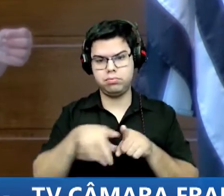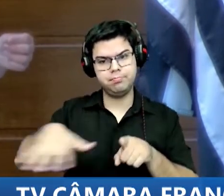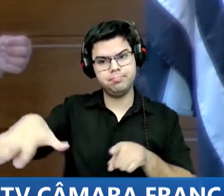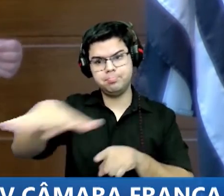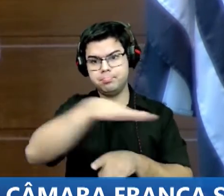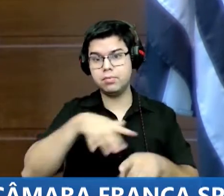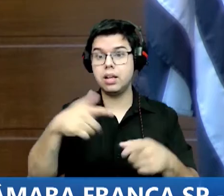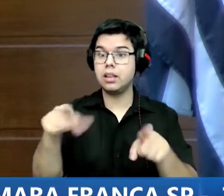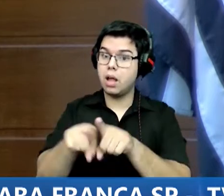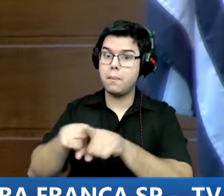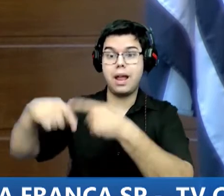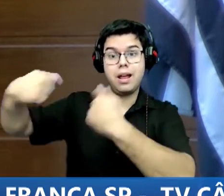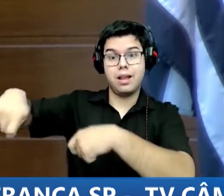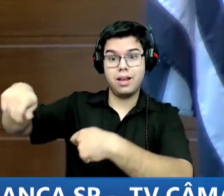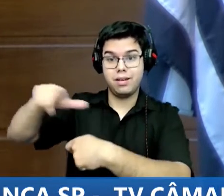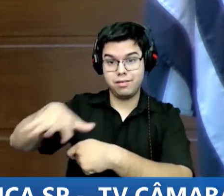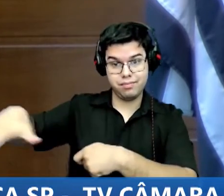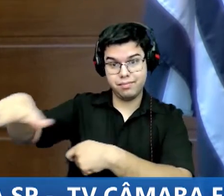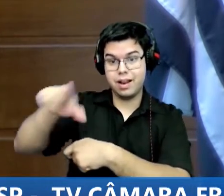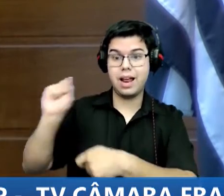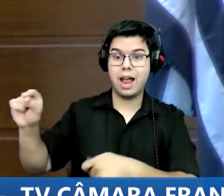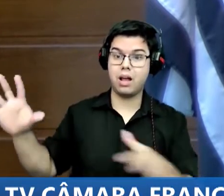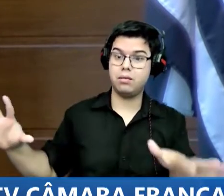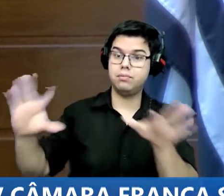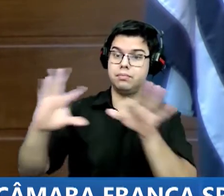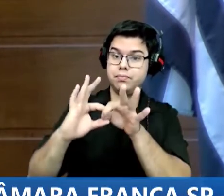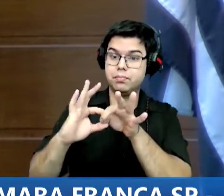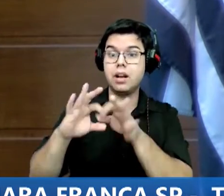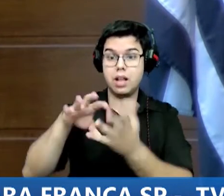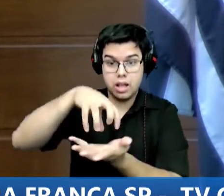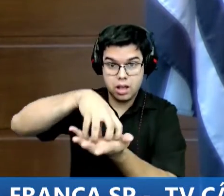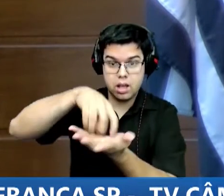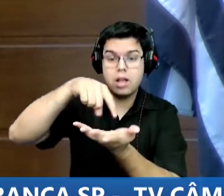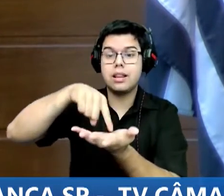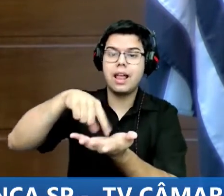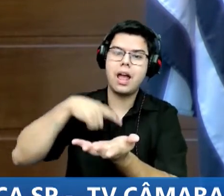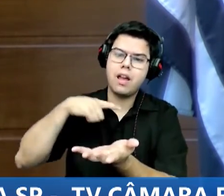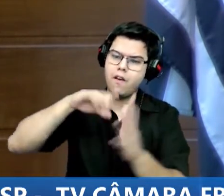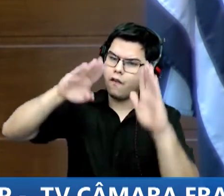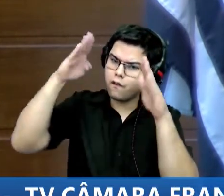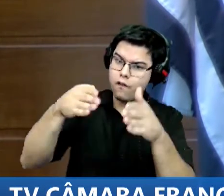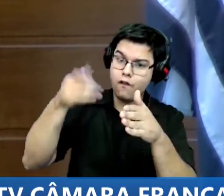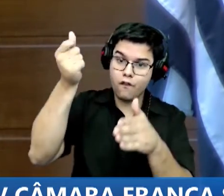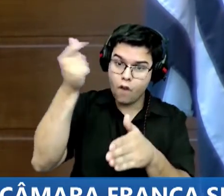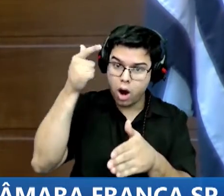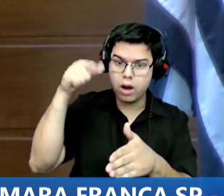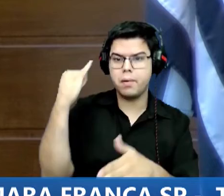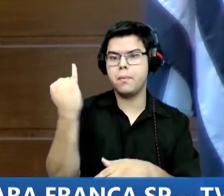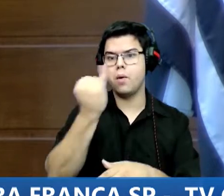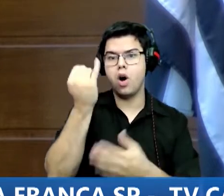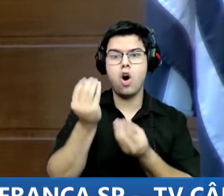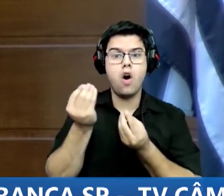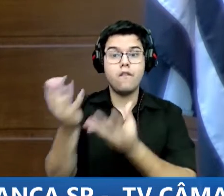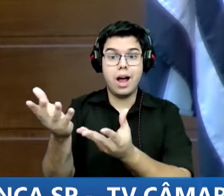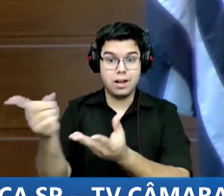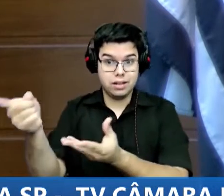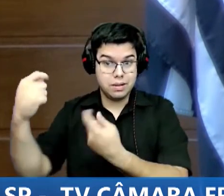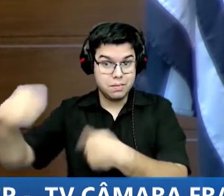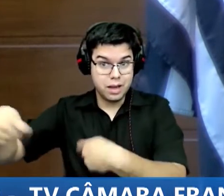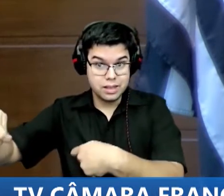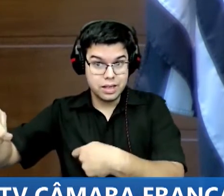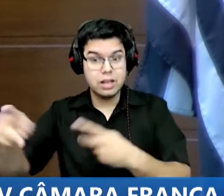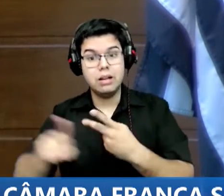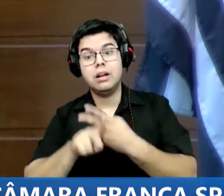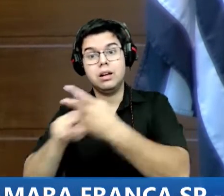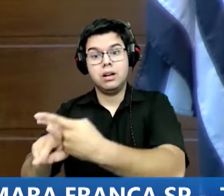territórios possuem. E esses centros podem ter uma vocação muito importante para alinharmos oferta e procura e trazermos os adolescentes para